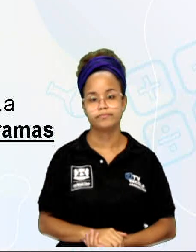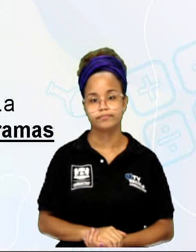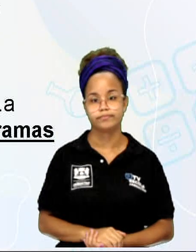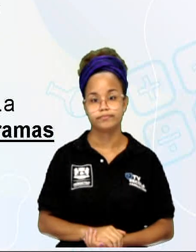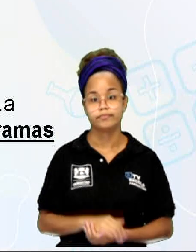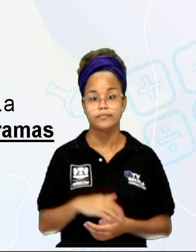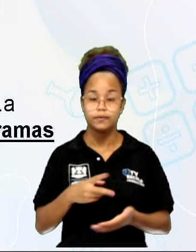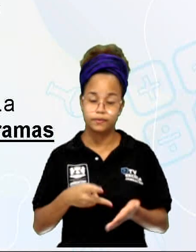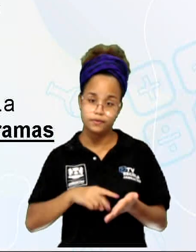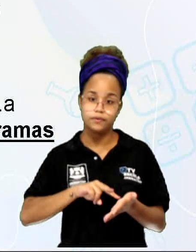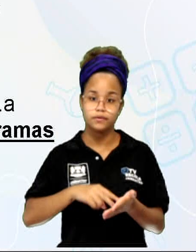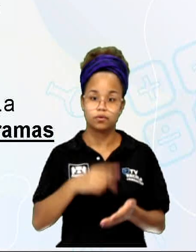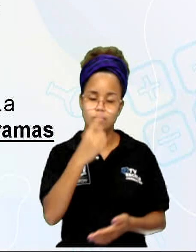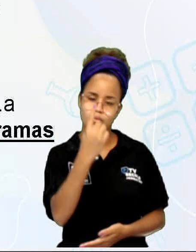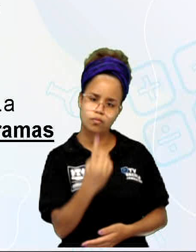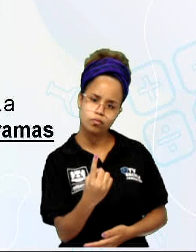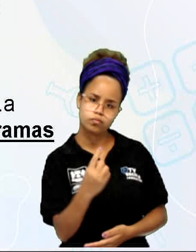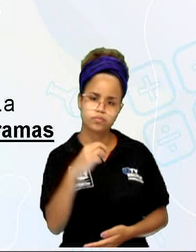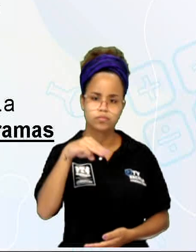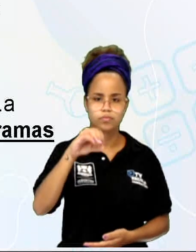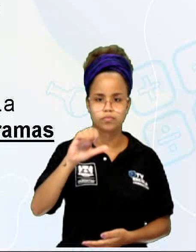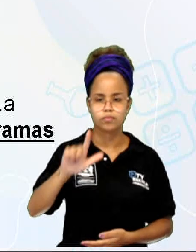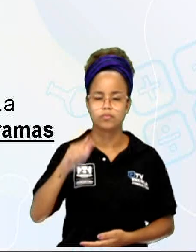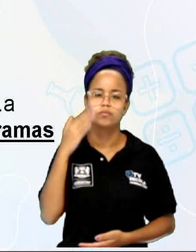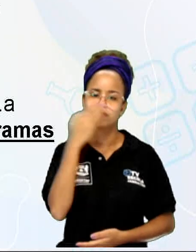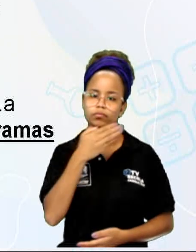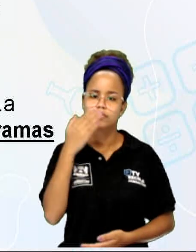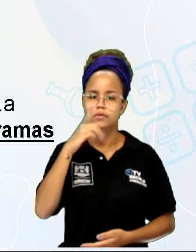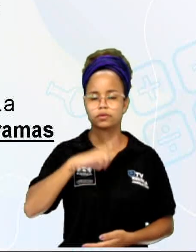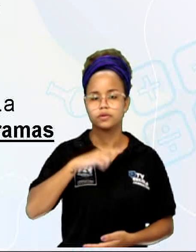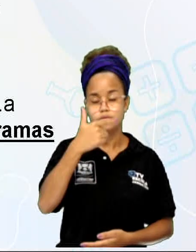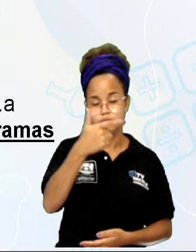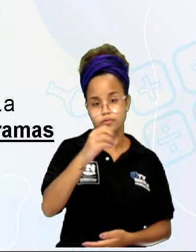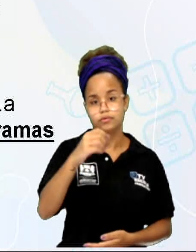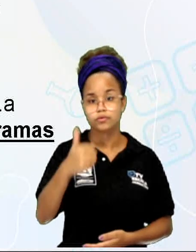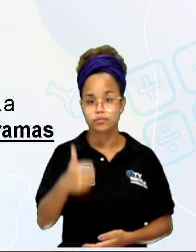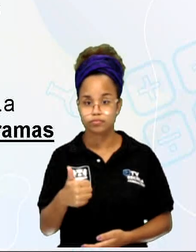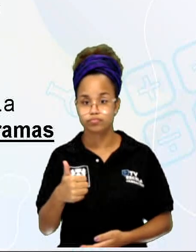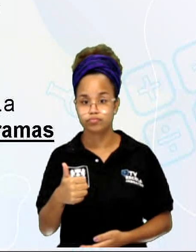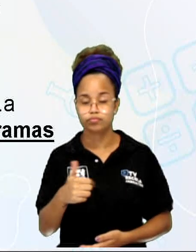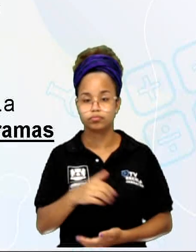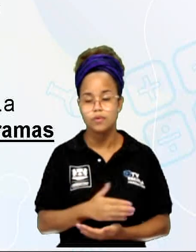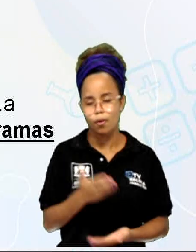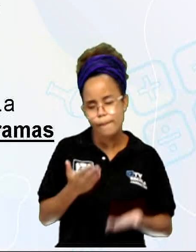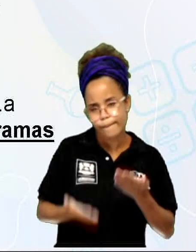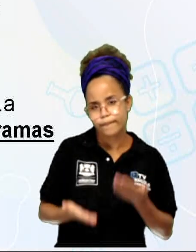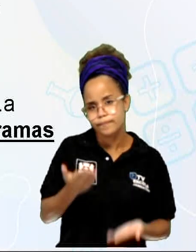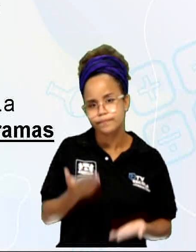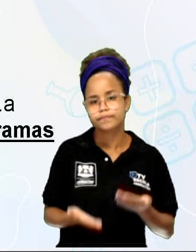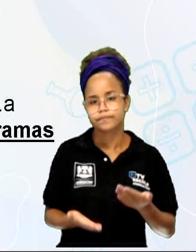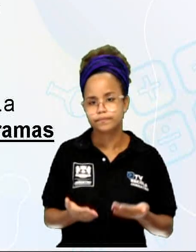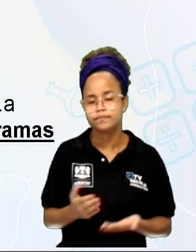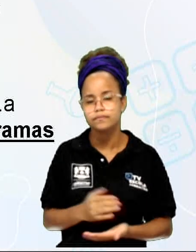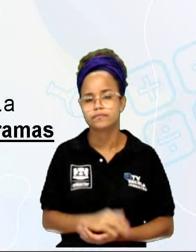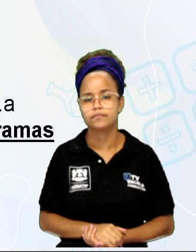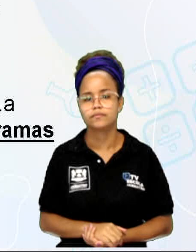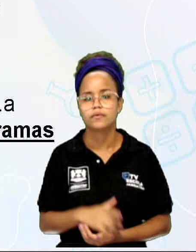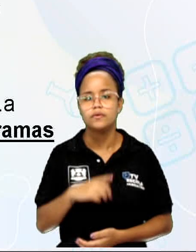em 1 mol de açúcar tem 201 gramas, né? Ou seja, Em 201 gramas, você